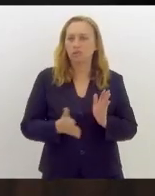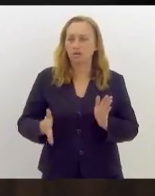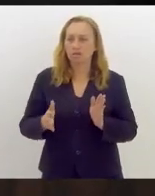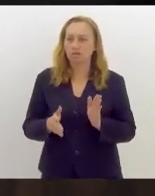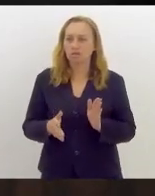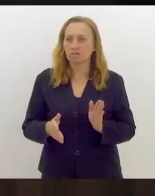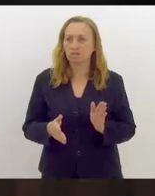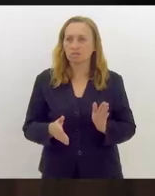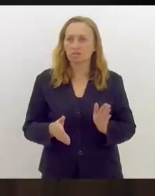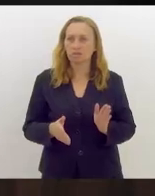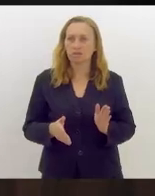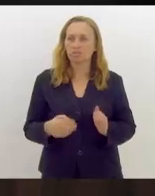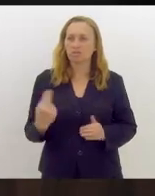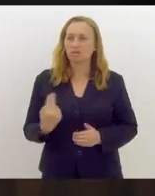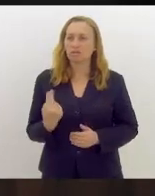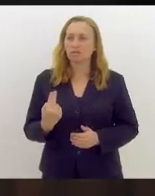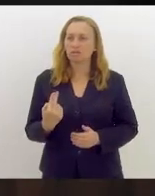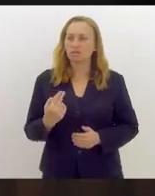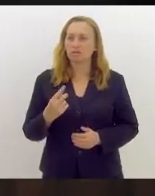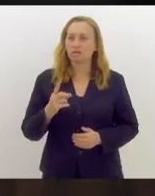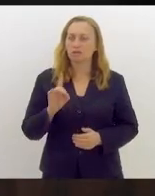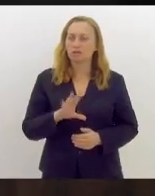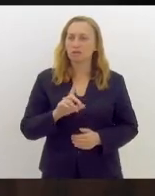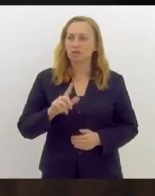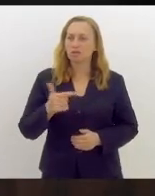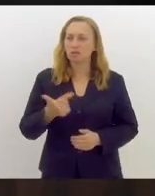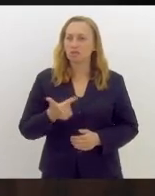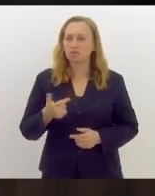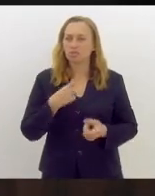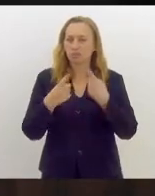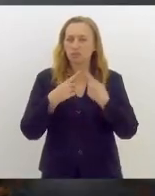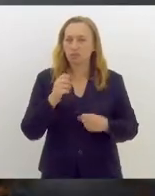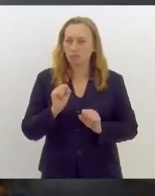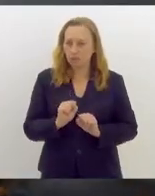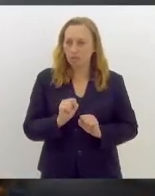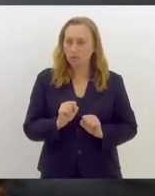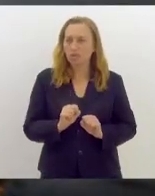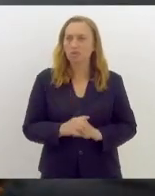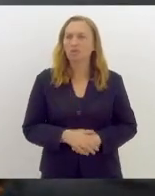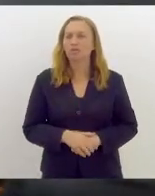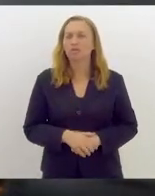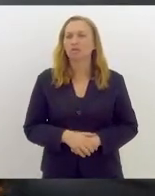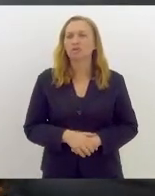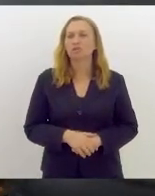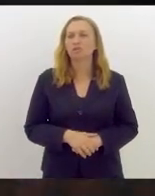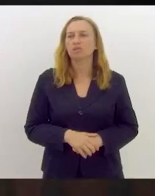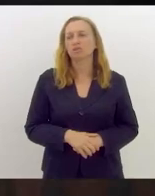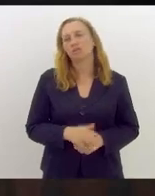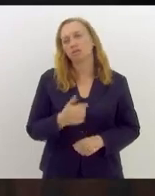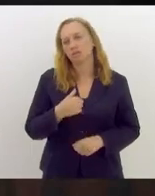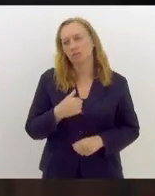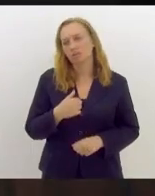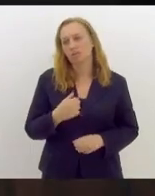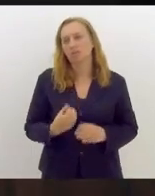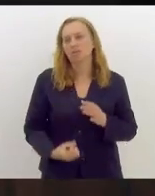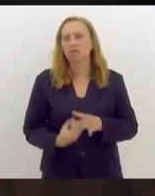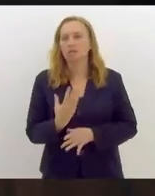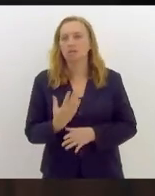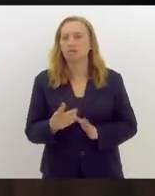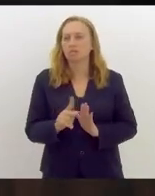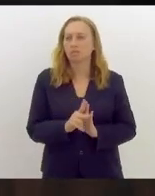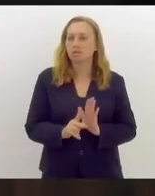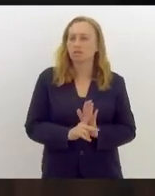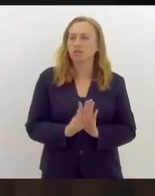Abrir só na segunda discussão Agora já pode eu como a autora do projeto já